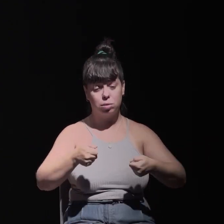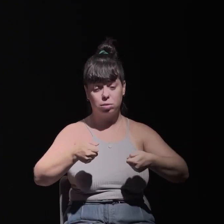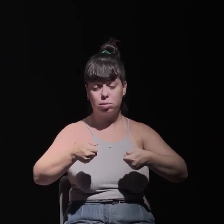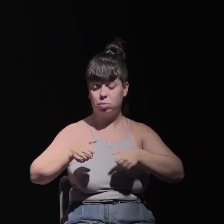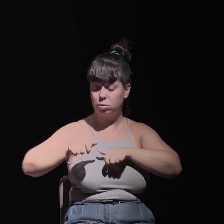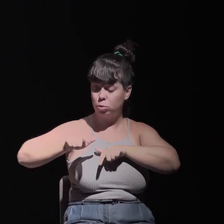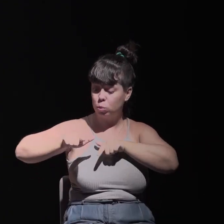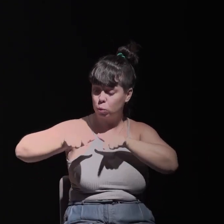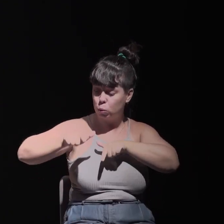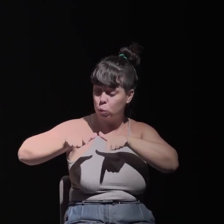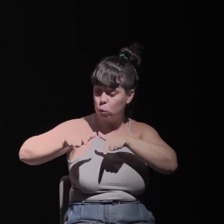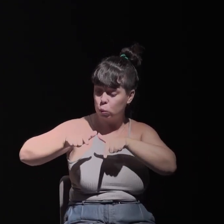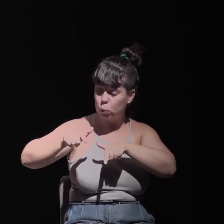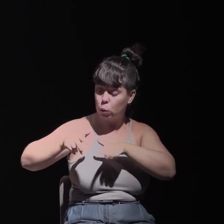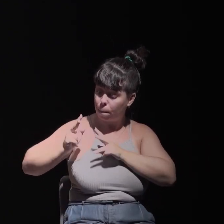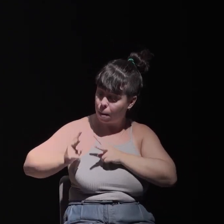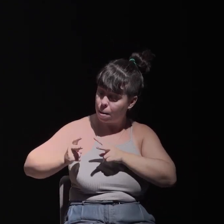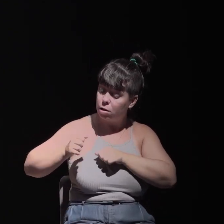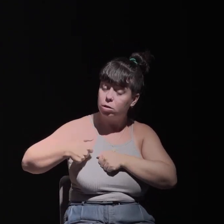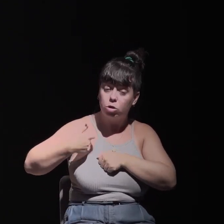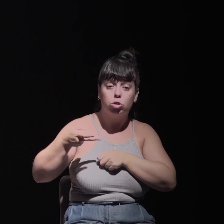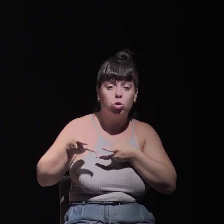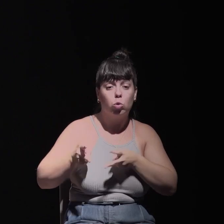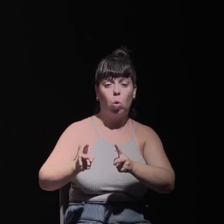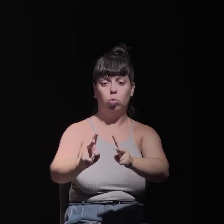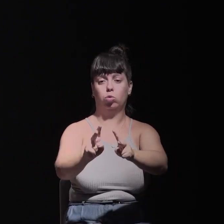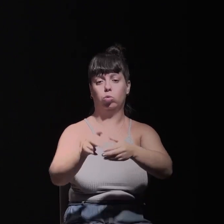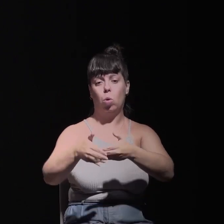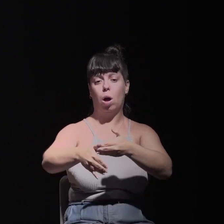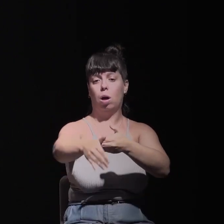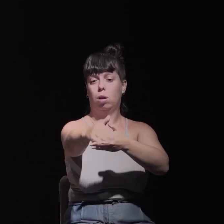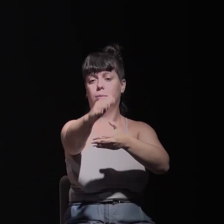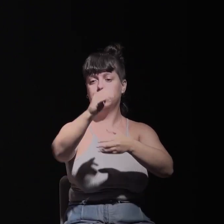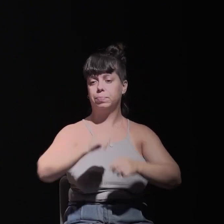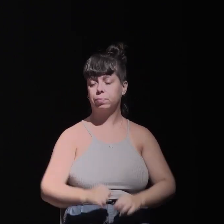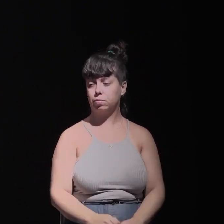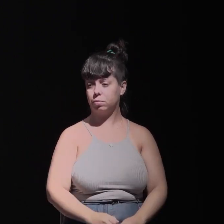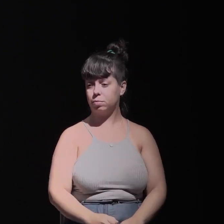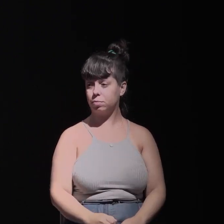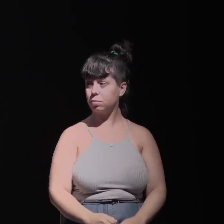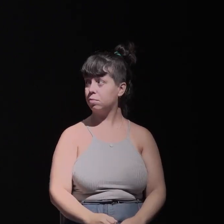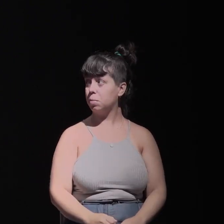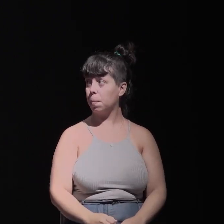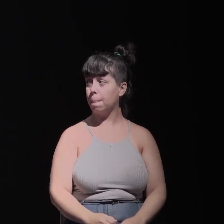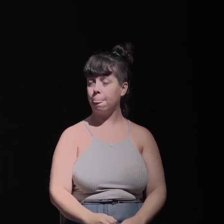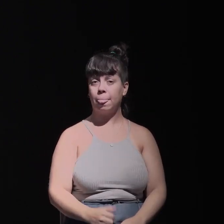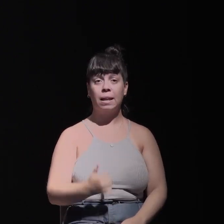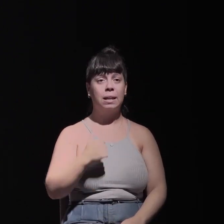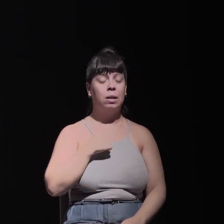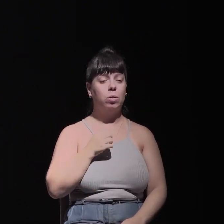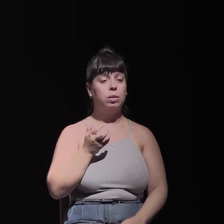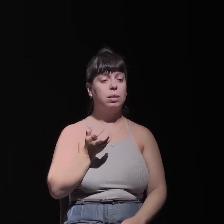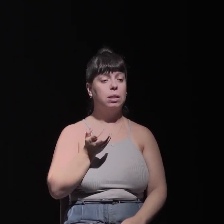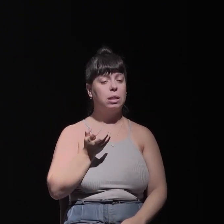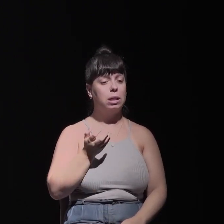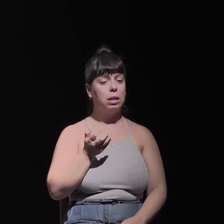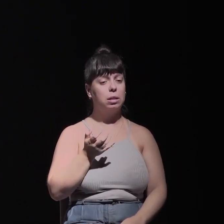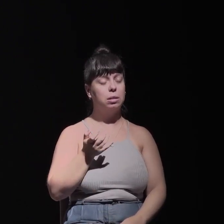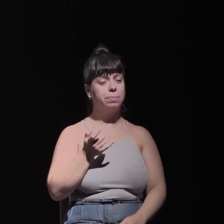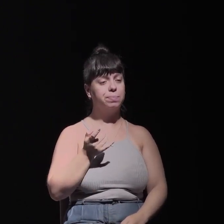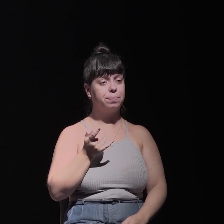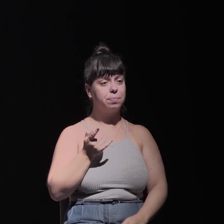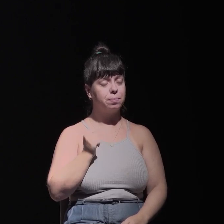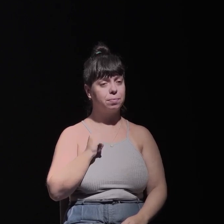que já vem sendo feito e seguindo adiante. Bom, eu queria só sinalizar por que